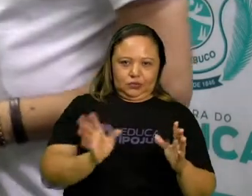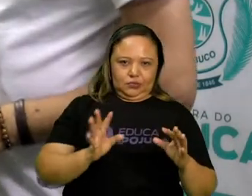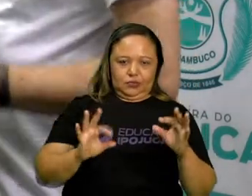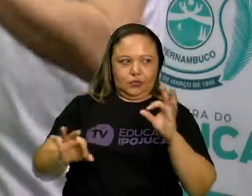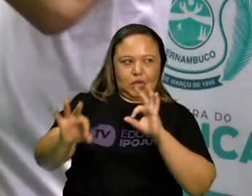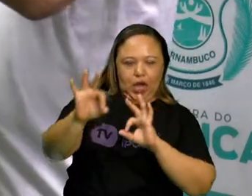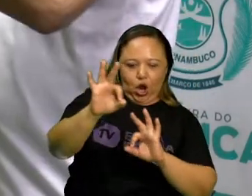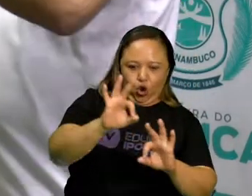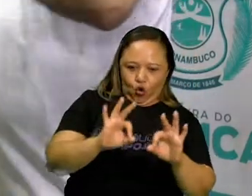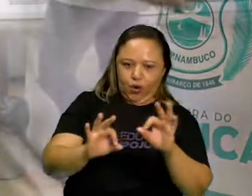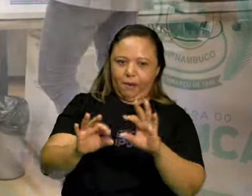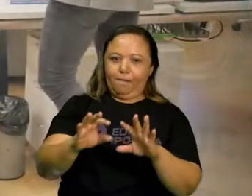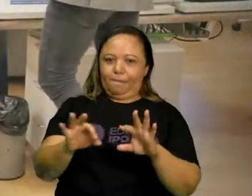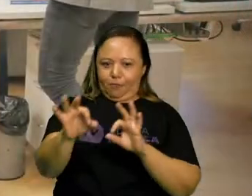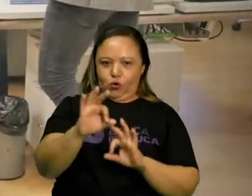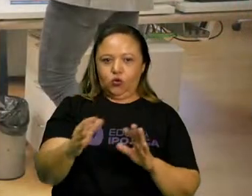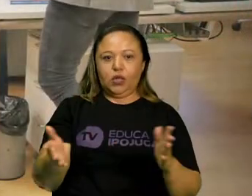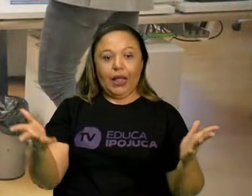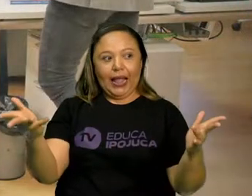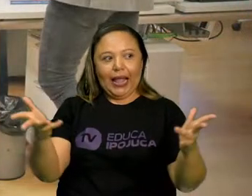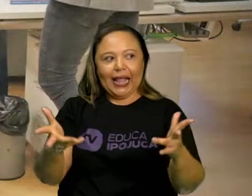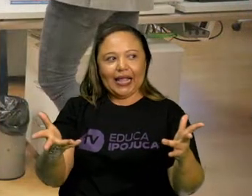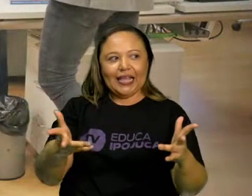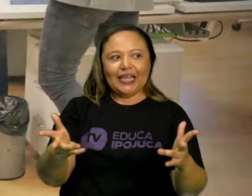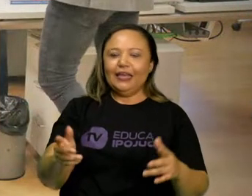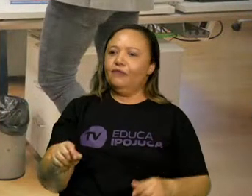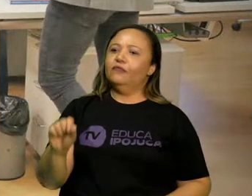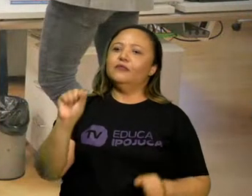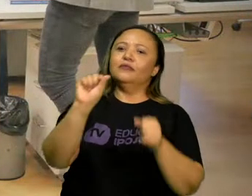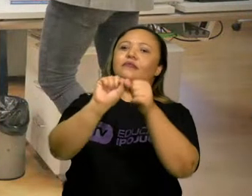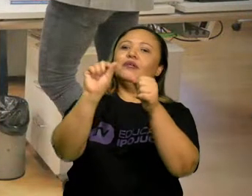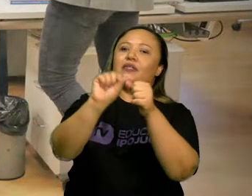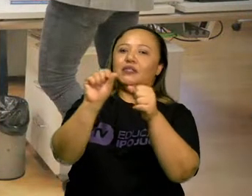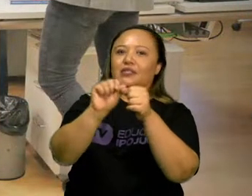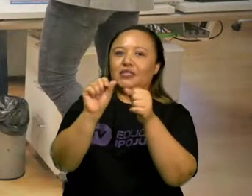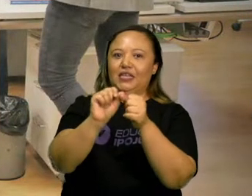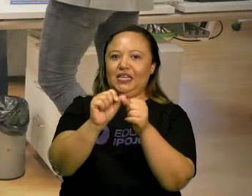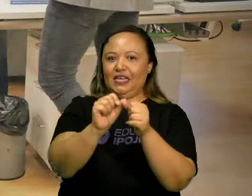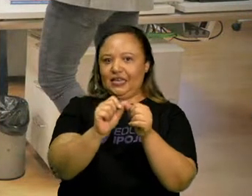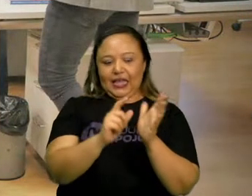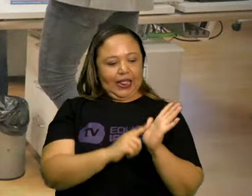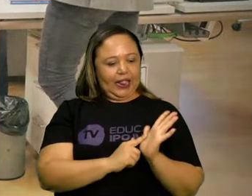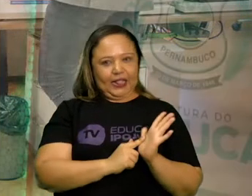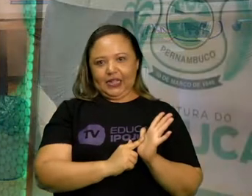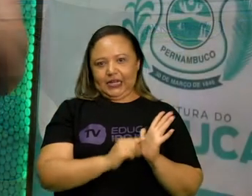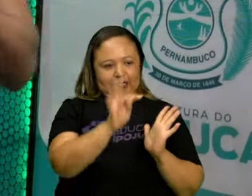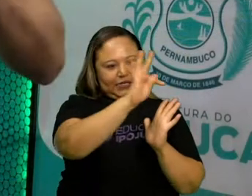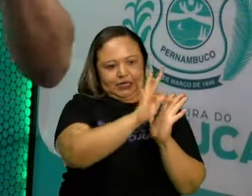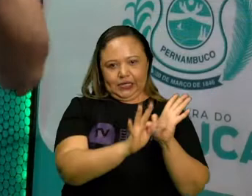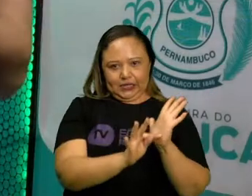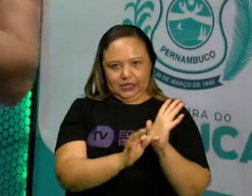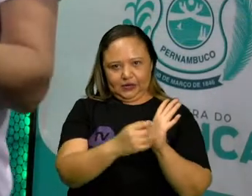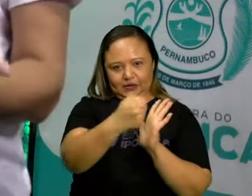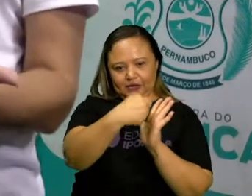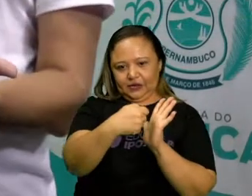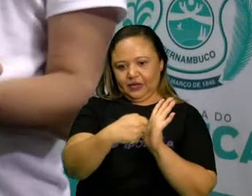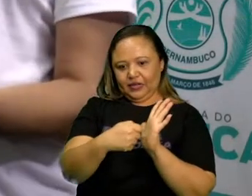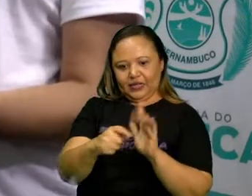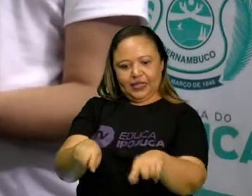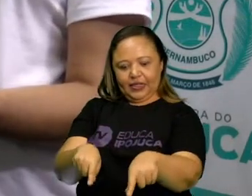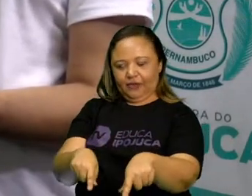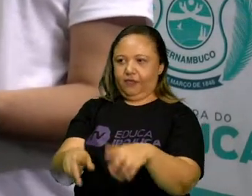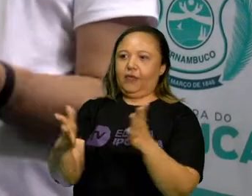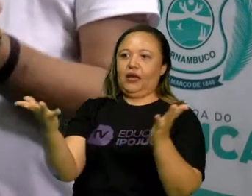então a gente vai parar produção a produção é você realizar é você fazer acontecer acho que o